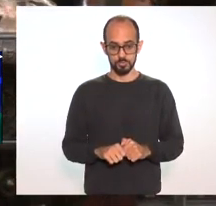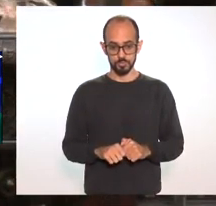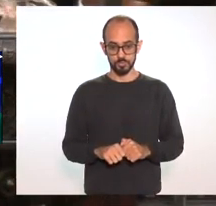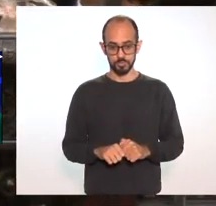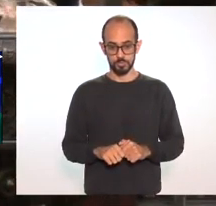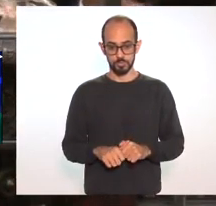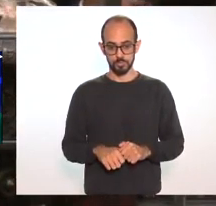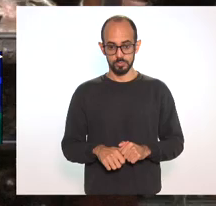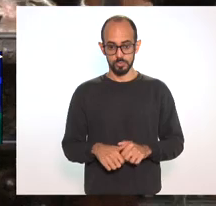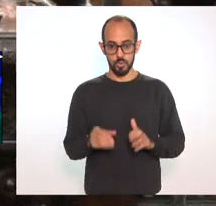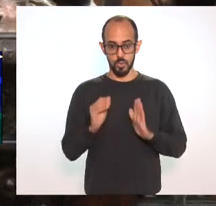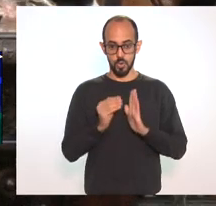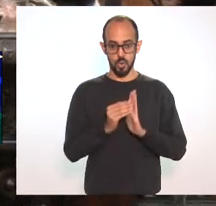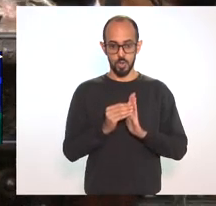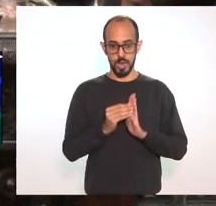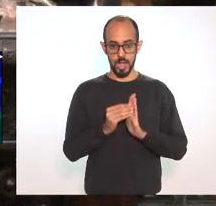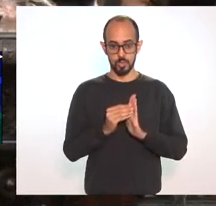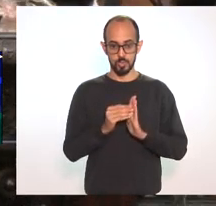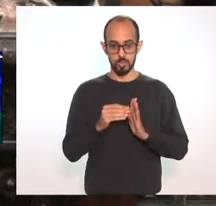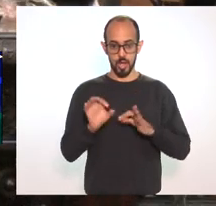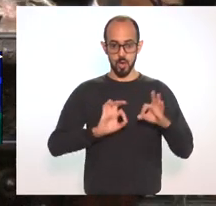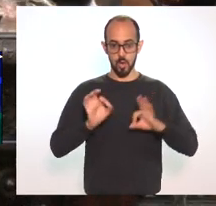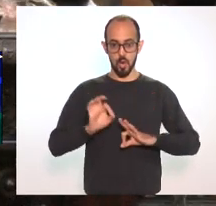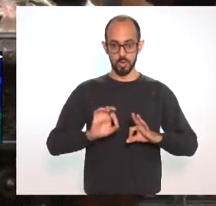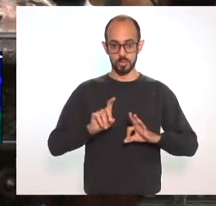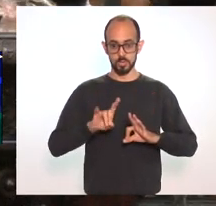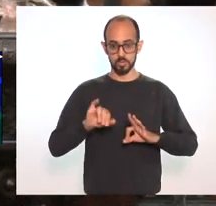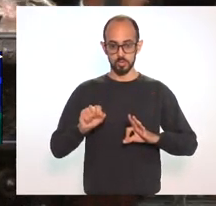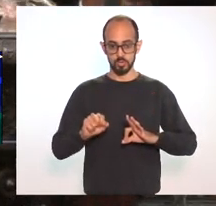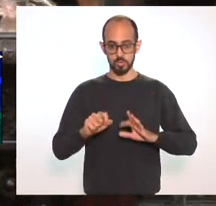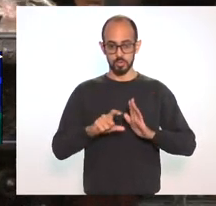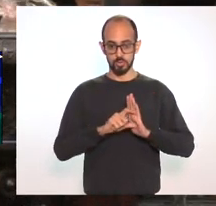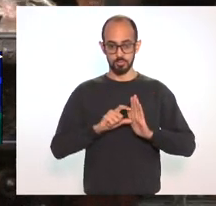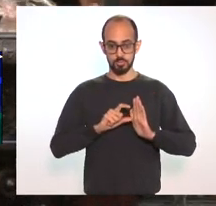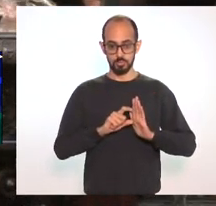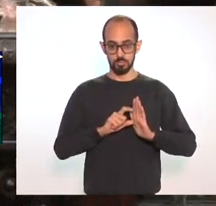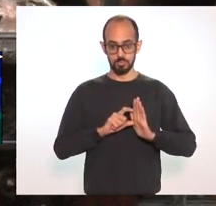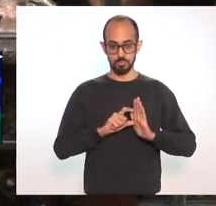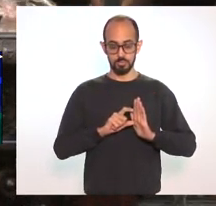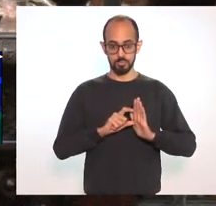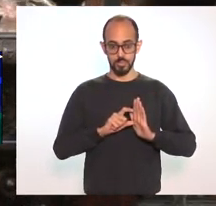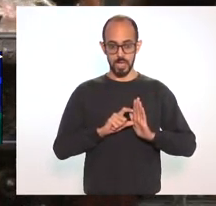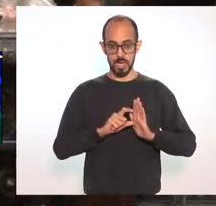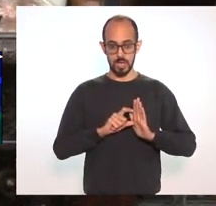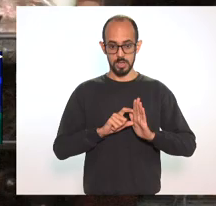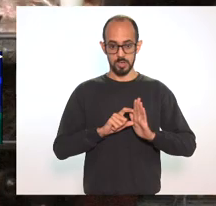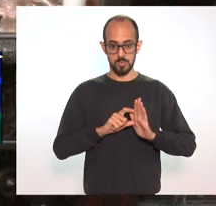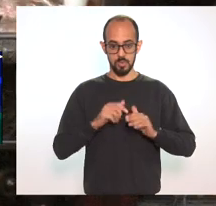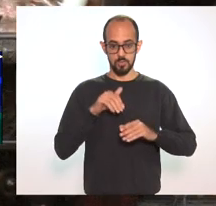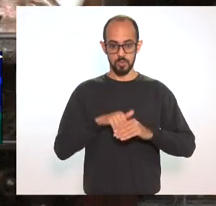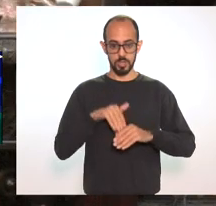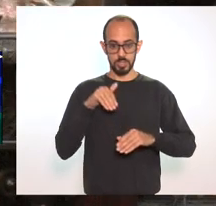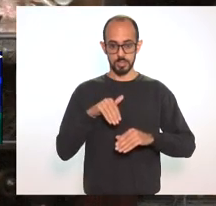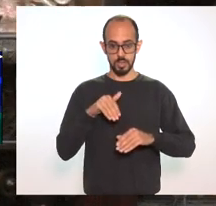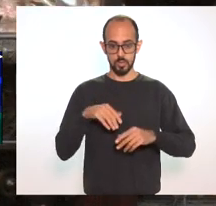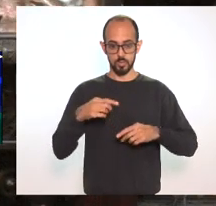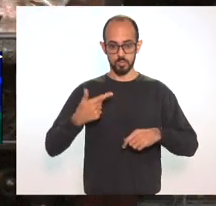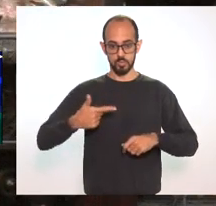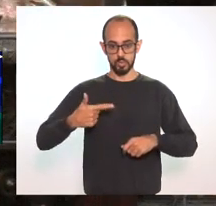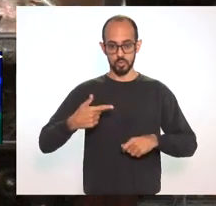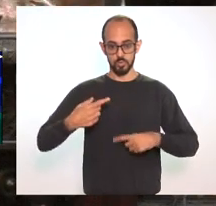Incluído na ordem do dia, de acordo com o parágrafo 3º do artigo 47 do Regimento Interno, em tramitação ordinária, em votação, em segunda discussão,